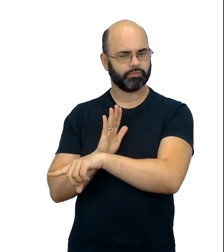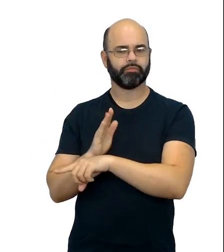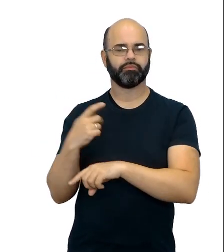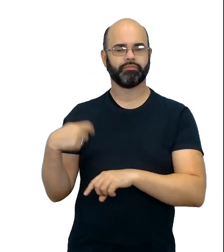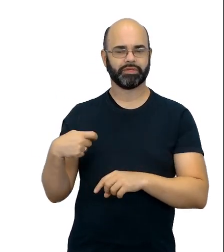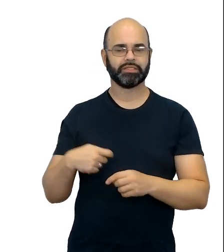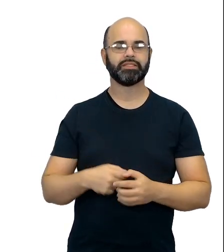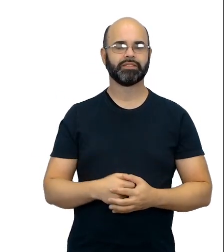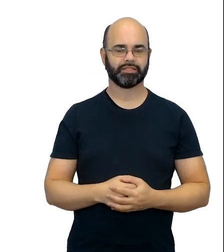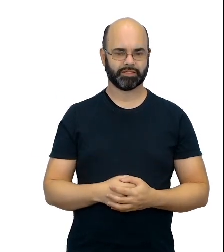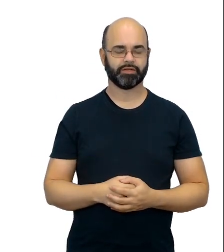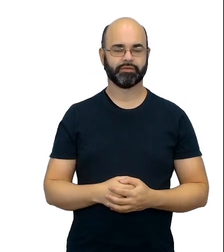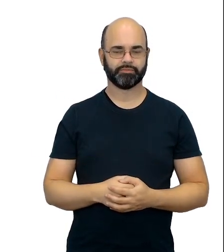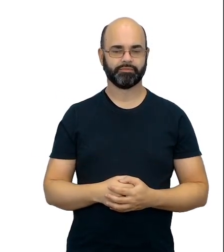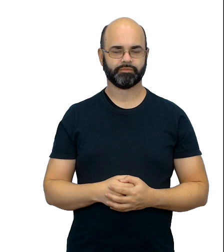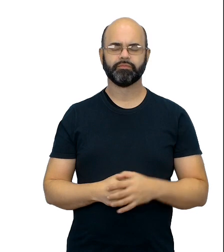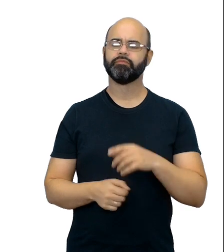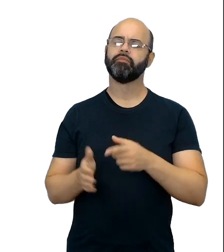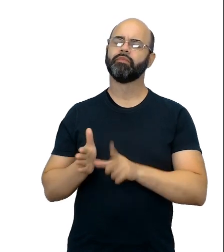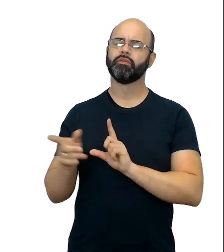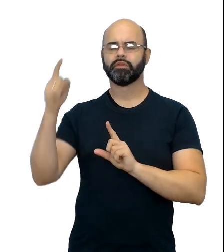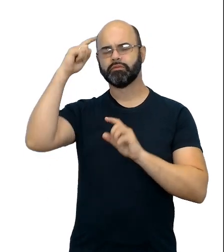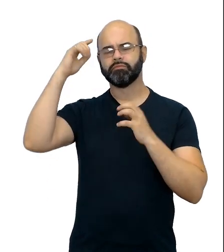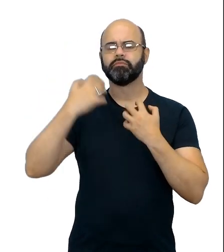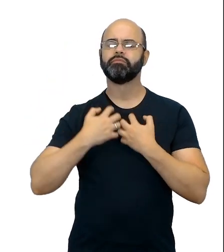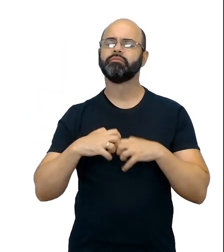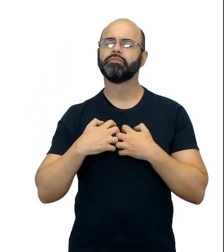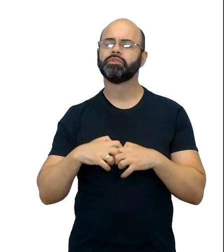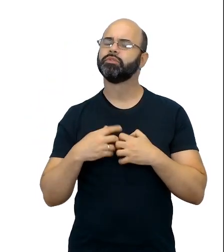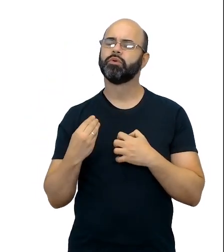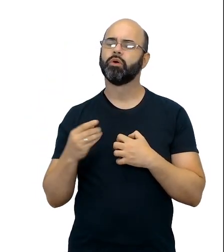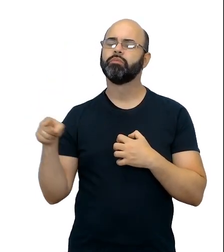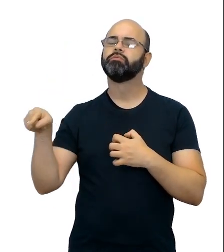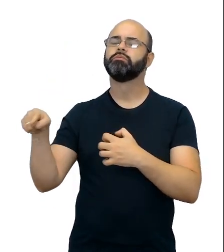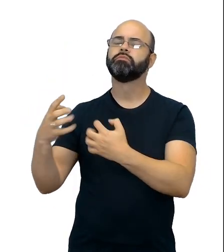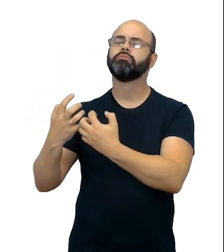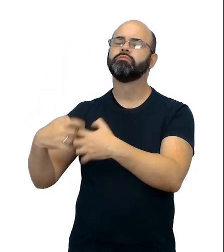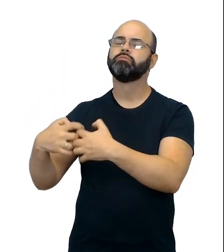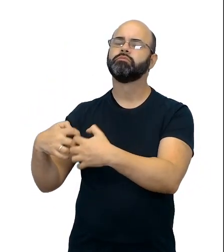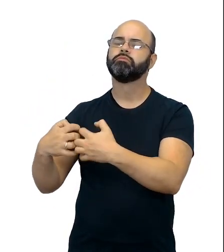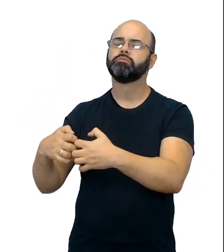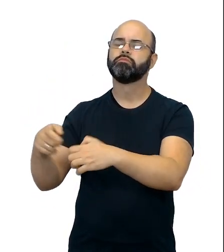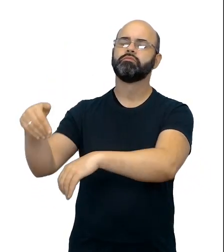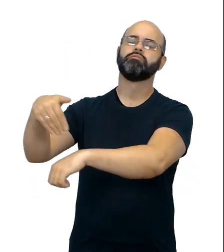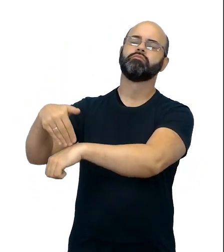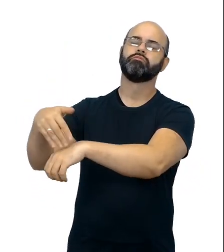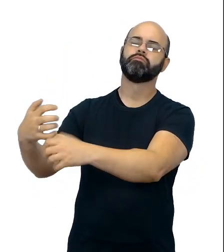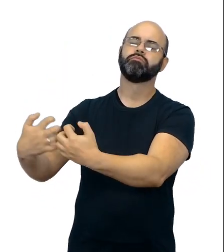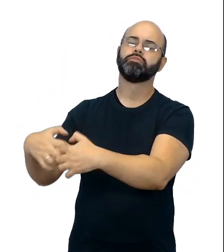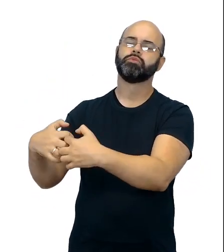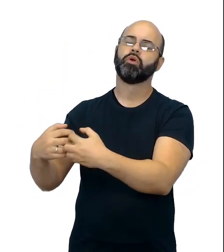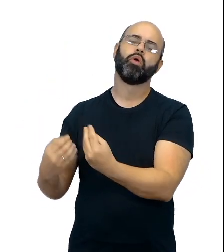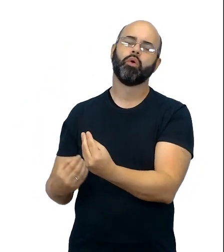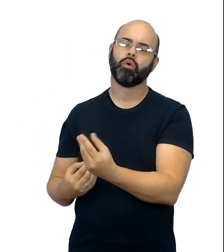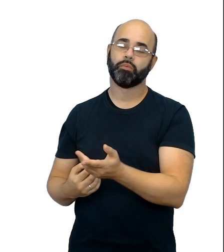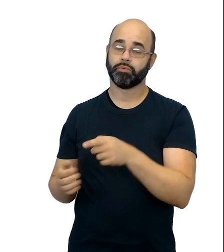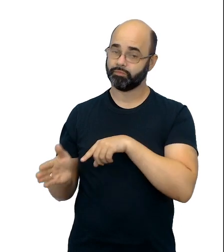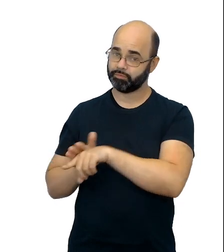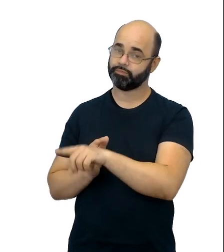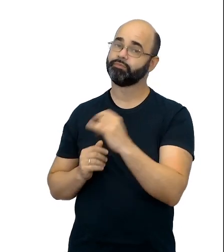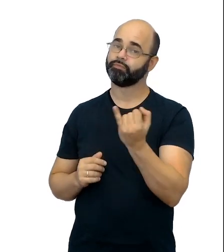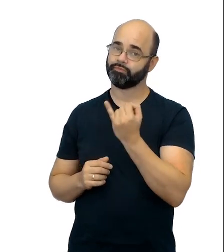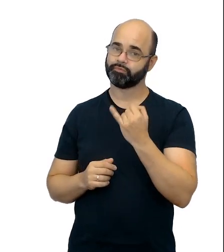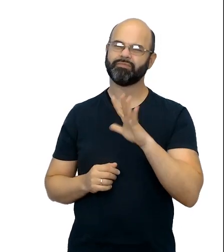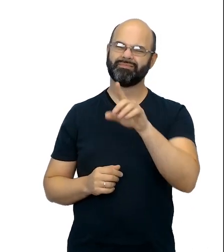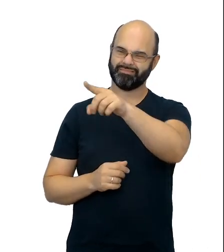Né? De que forma você pensou para fazer isso? Por isso que o registro é importante. Vocês podem estar falando aí, ai, Rosana, é tão